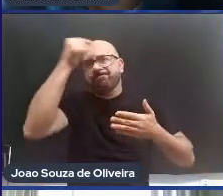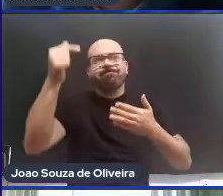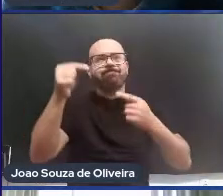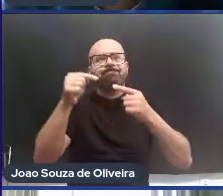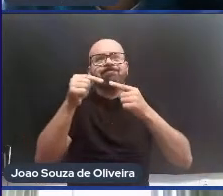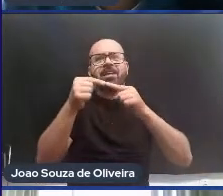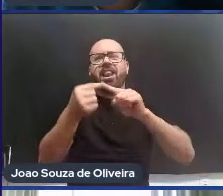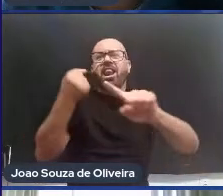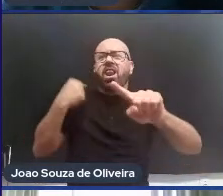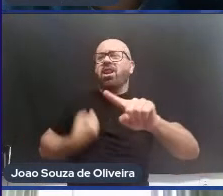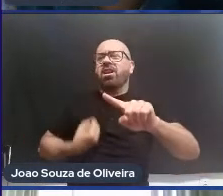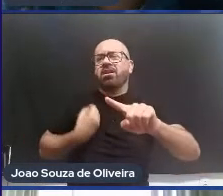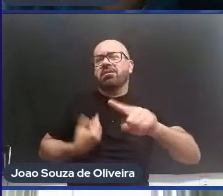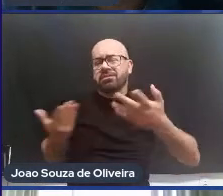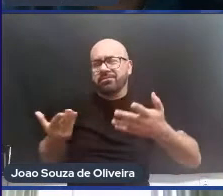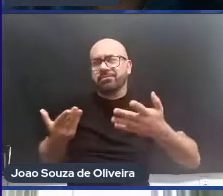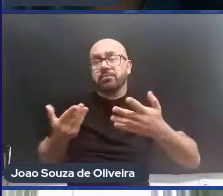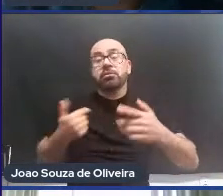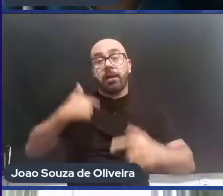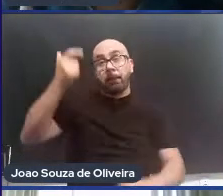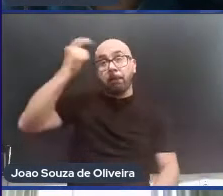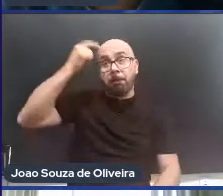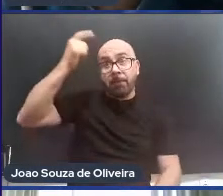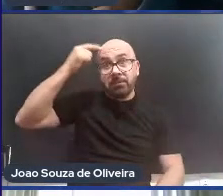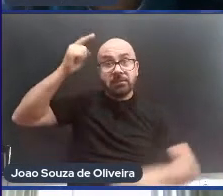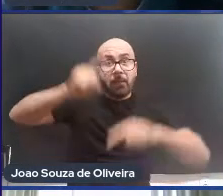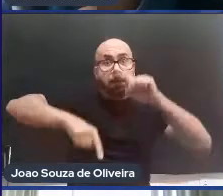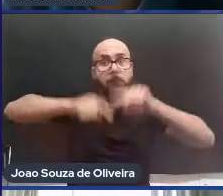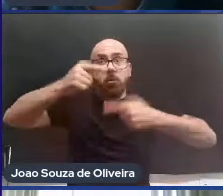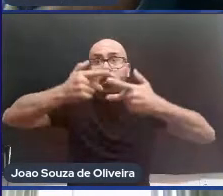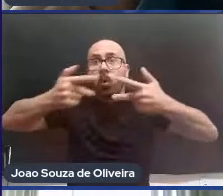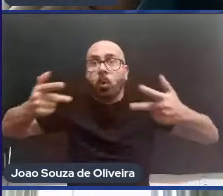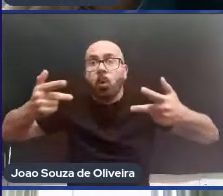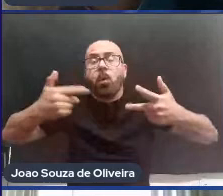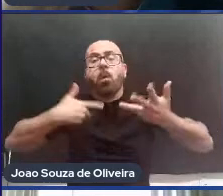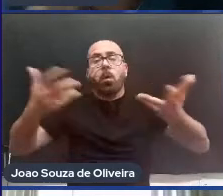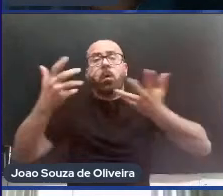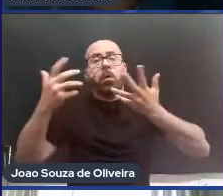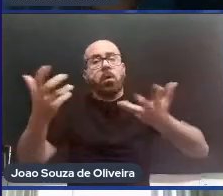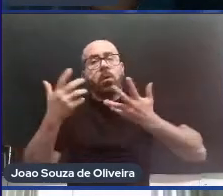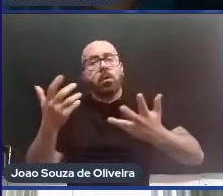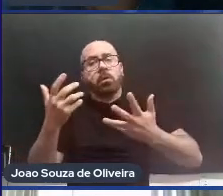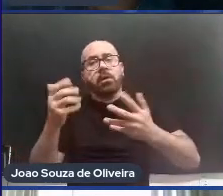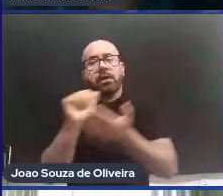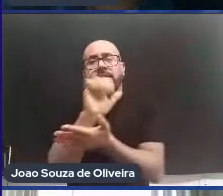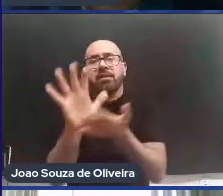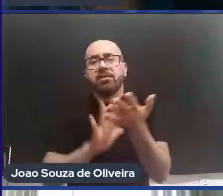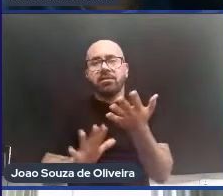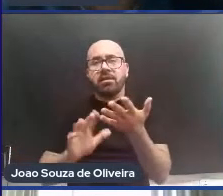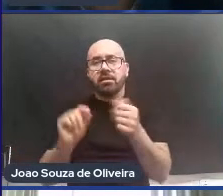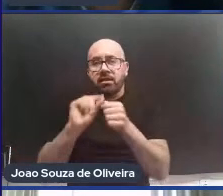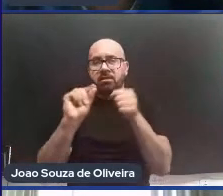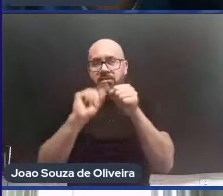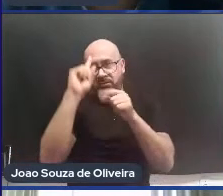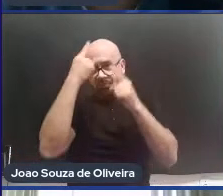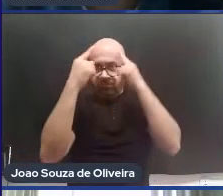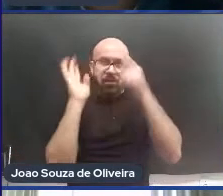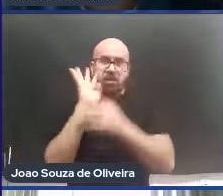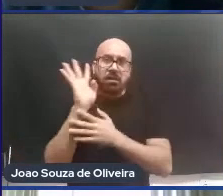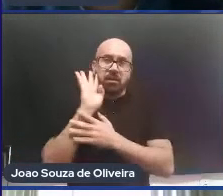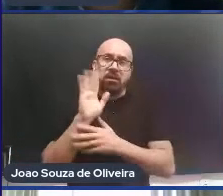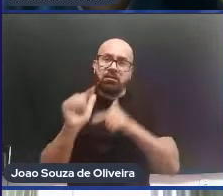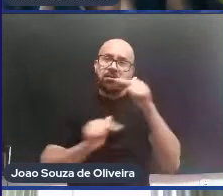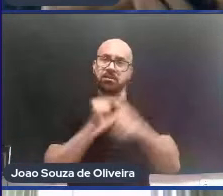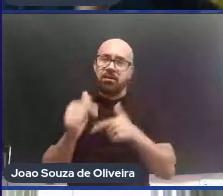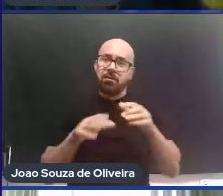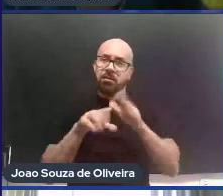então quando a gente quer pensar num produto ou a gente quer que esse essa essa atividade que a gente criou super legal no